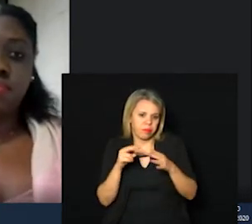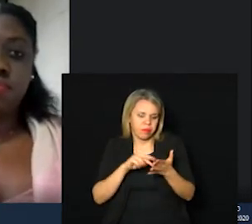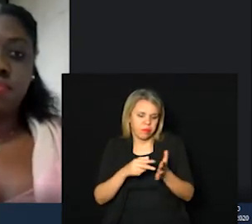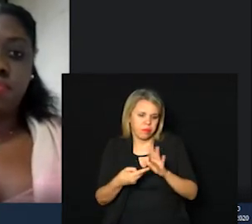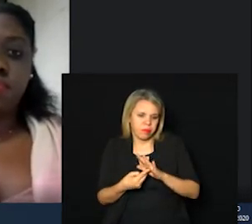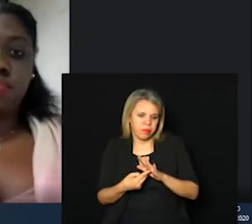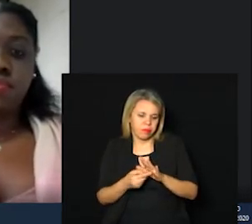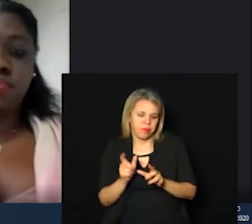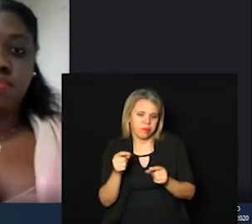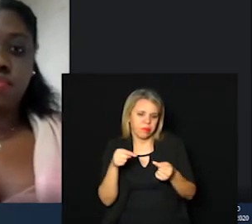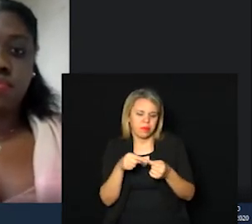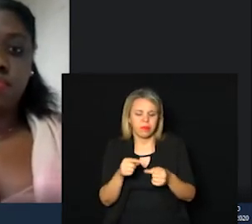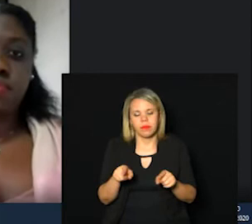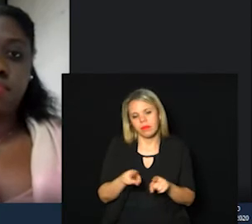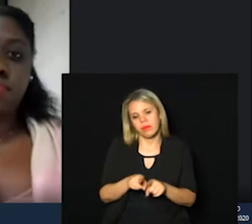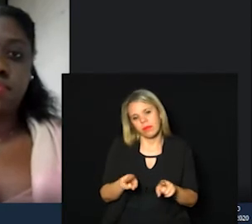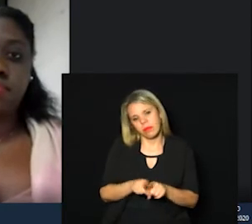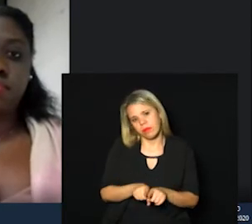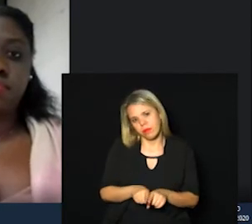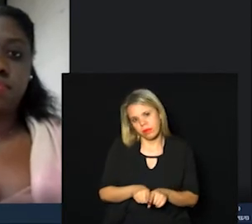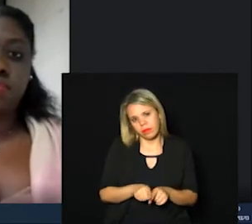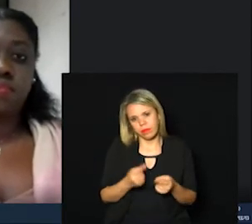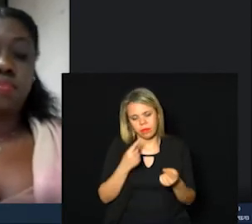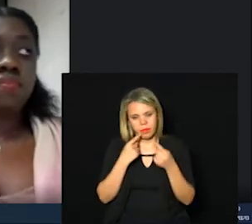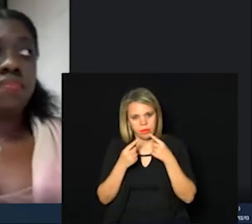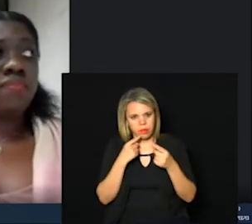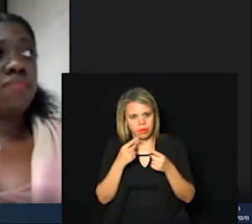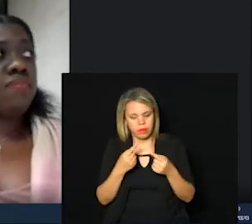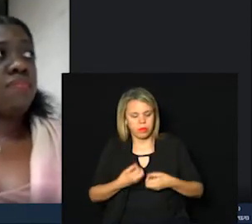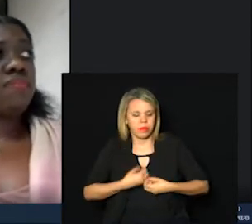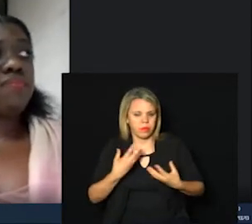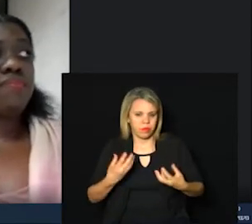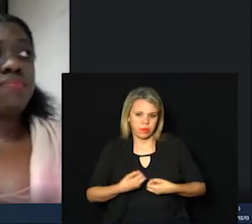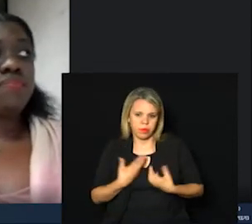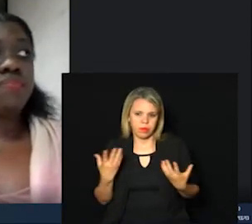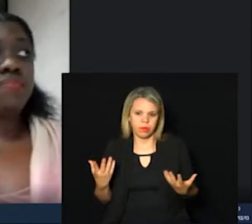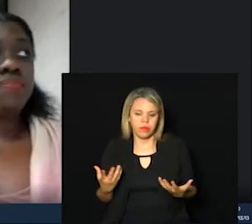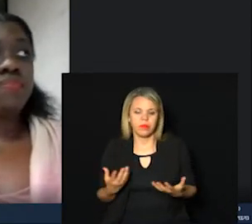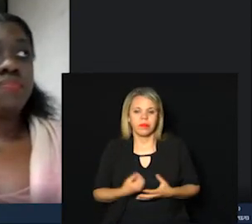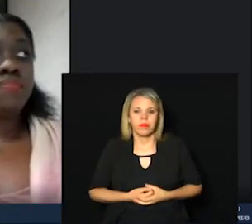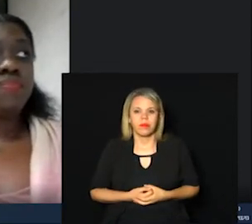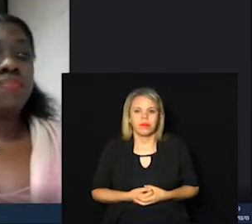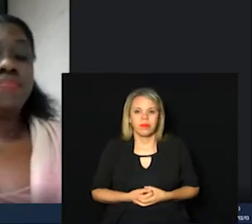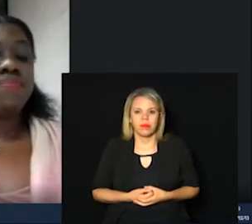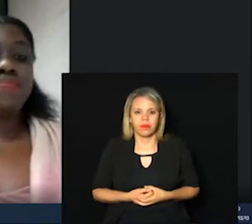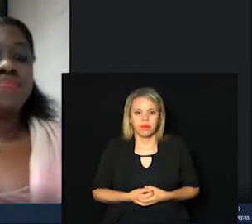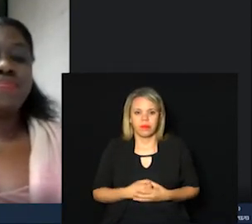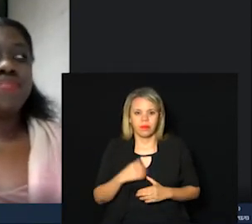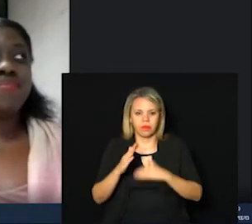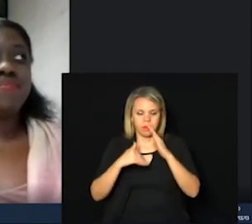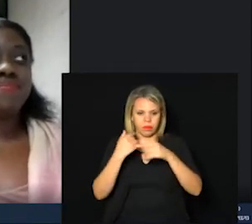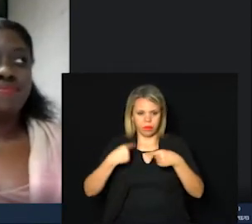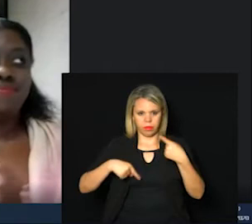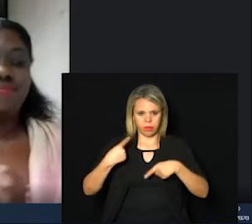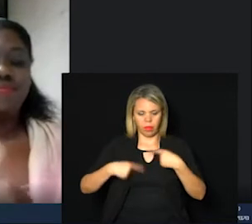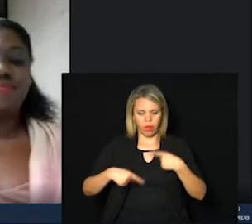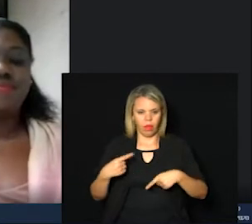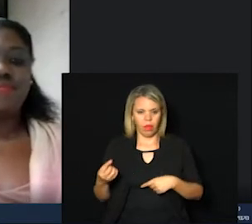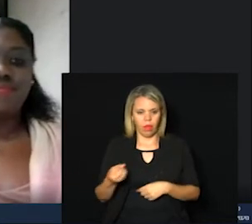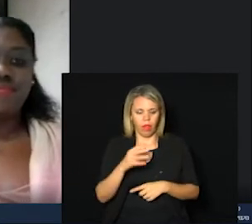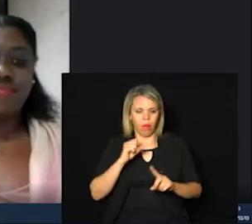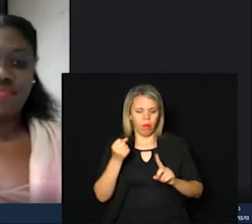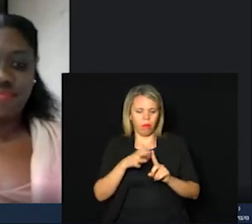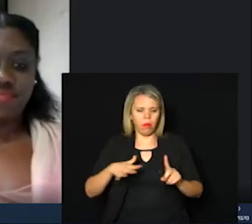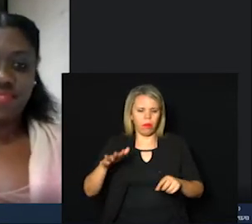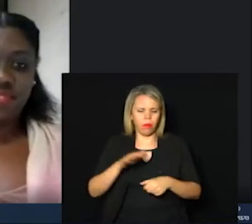bem, né? Que é um diálogo entre a poesia e entre a construção política de uma nova